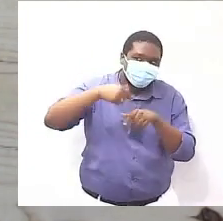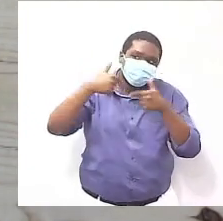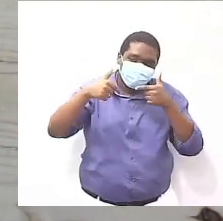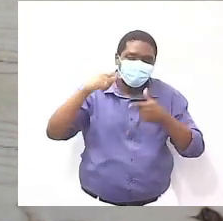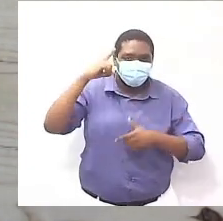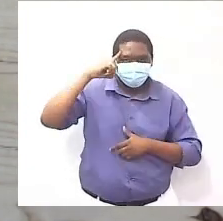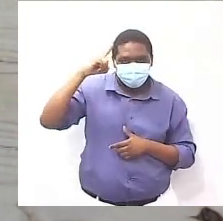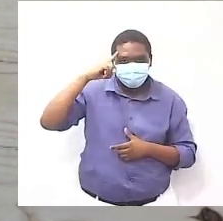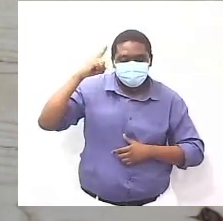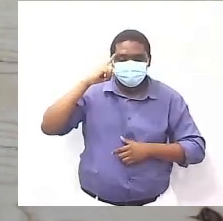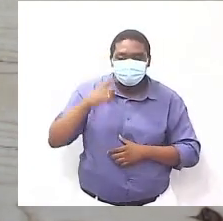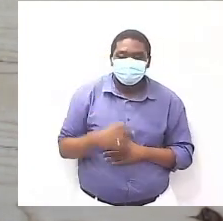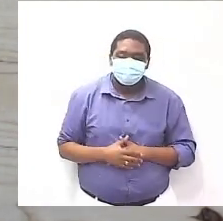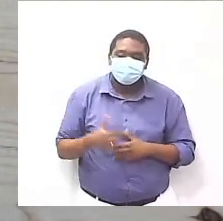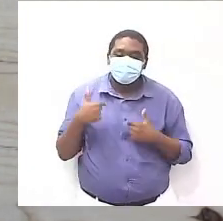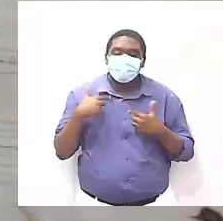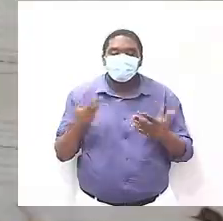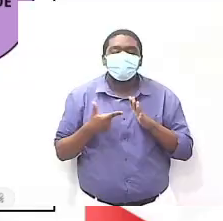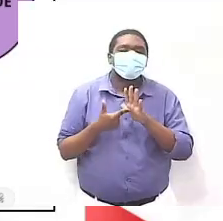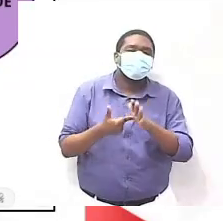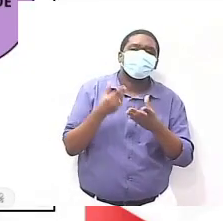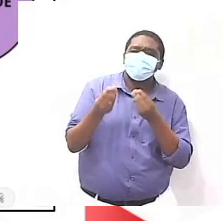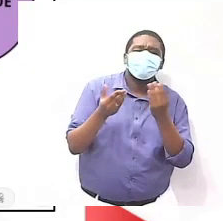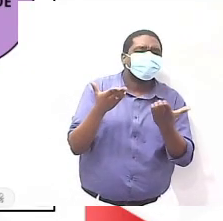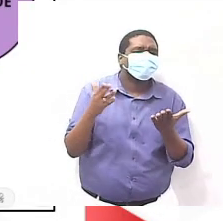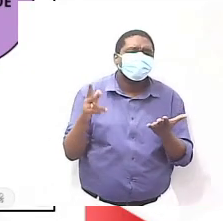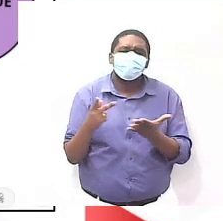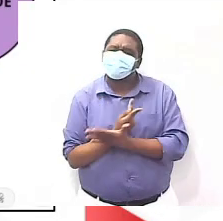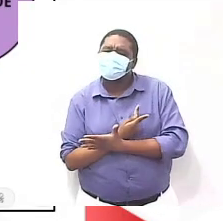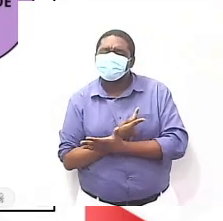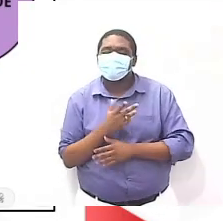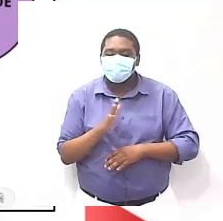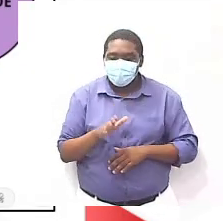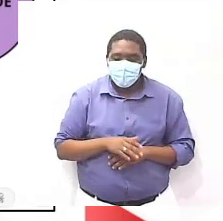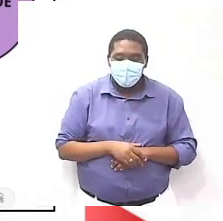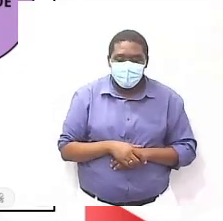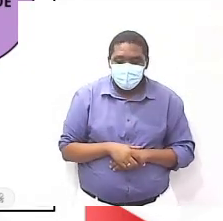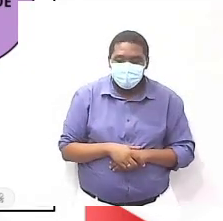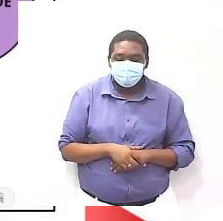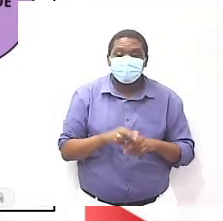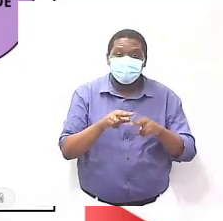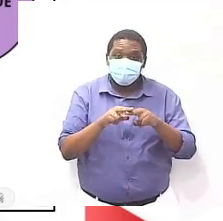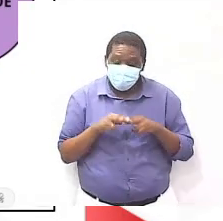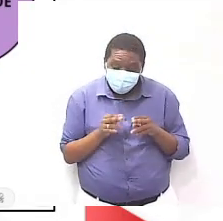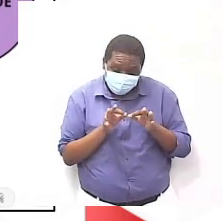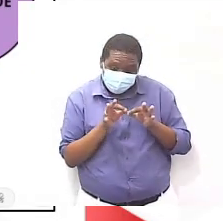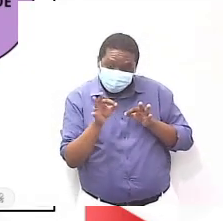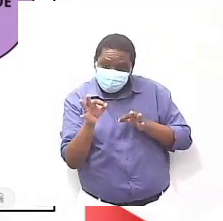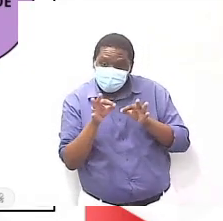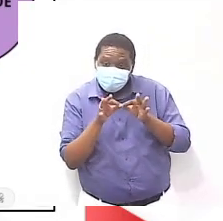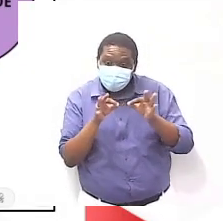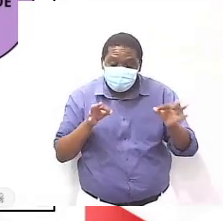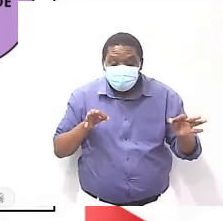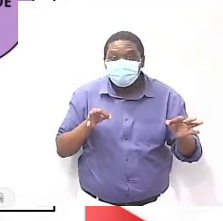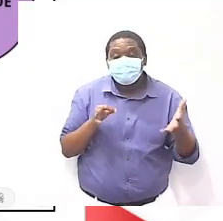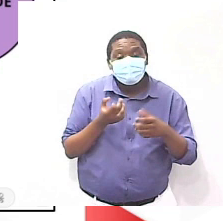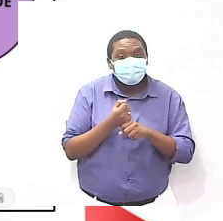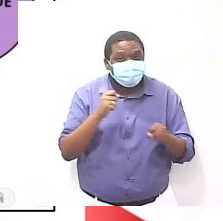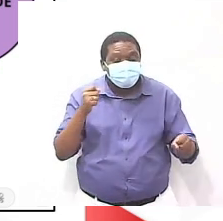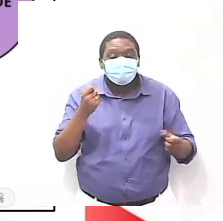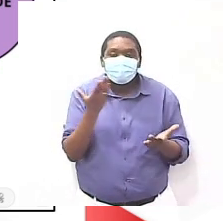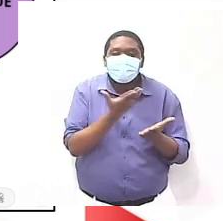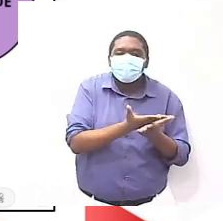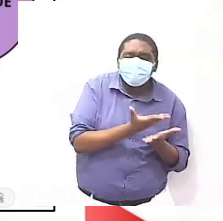dia. Agora eu vou te mostrar como que isso ocorreu, tá? A partir das grandezas e medidas. Eu sei. Professor, aula de